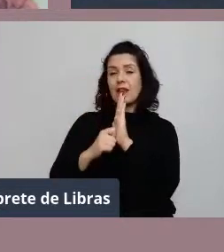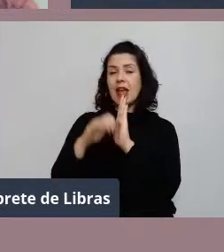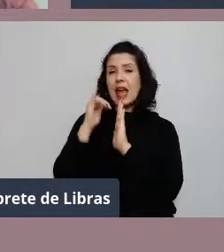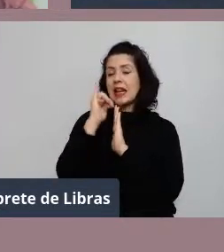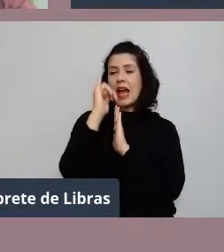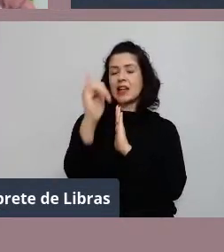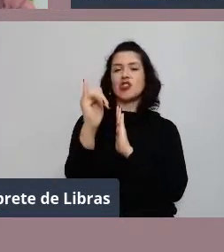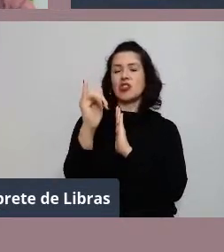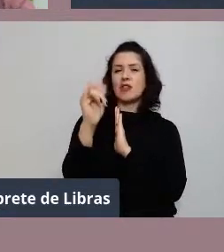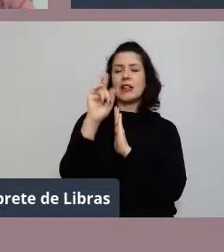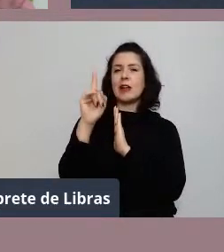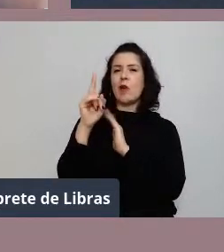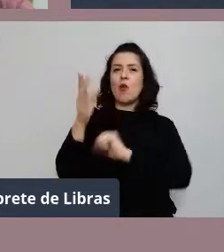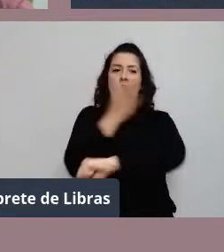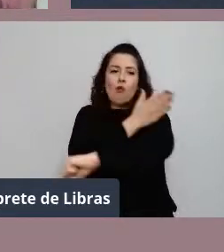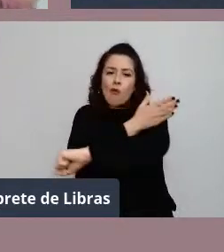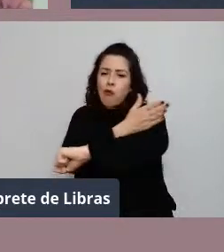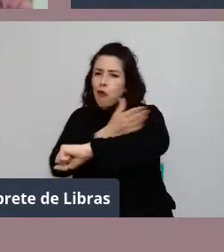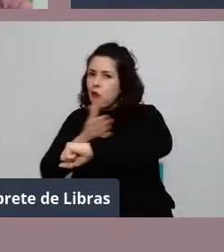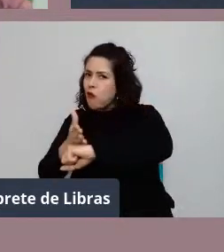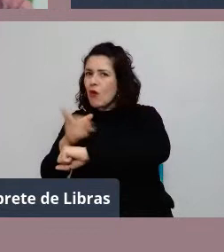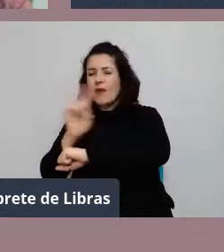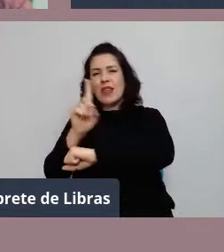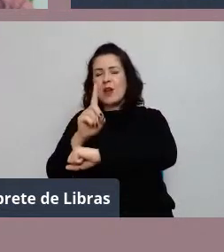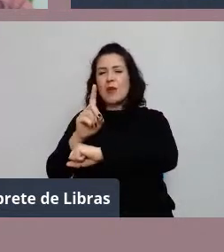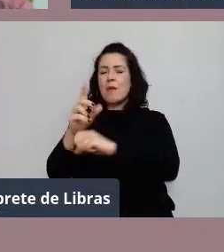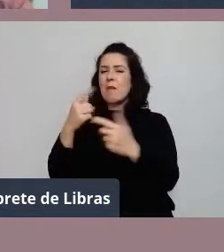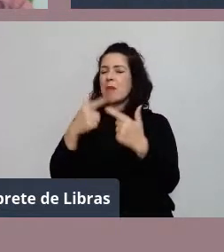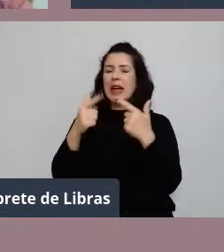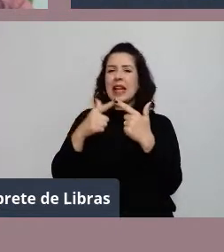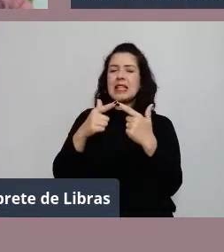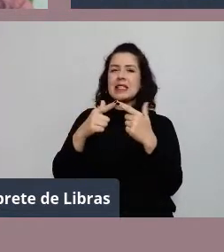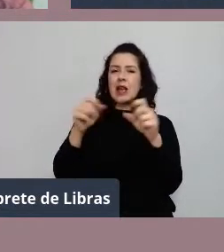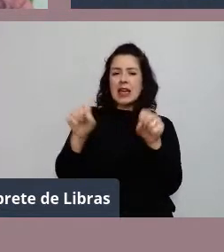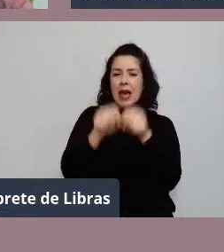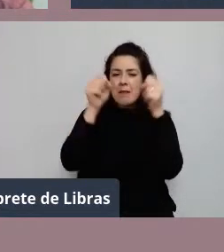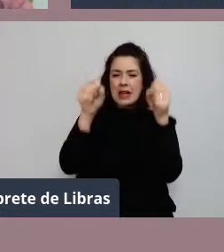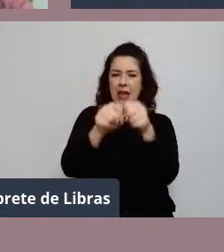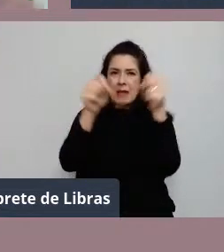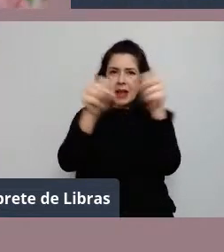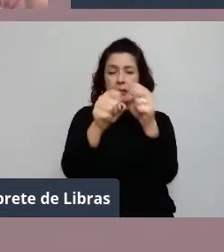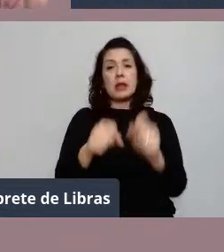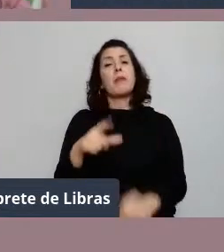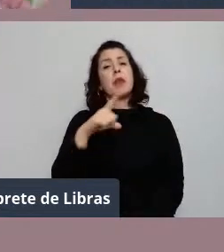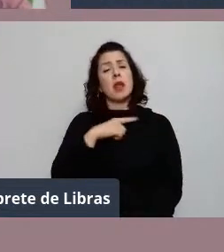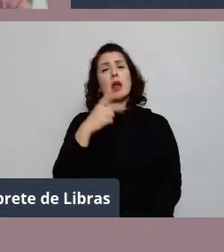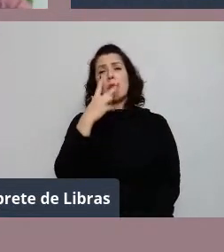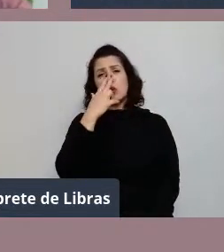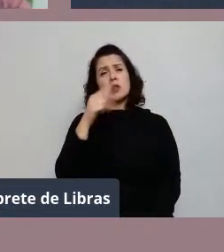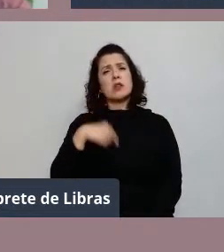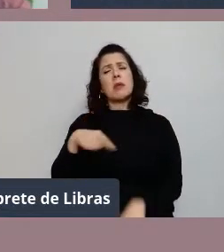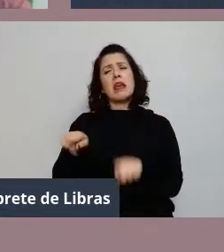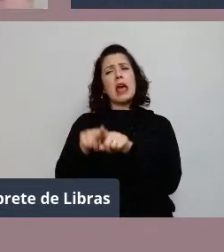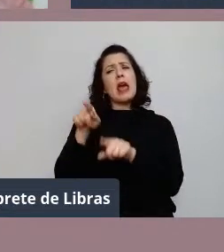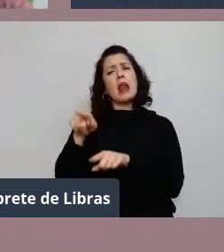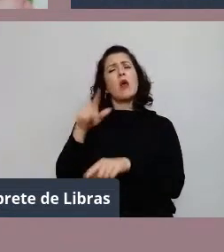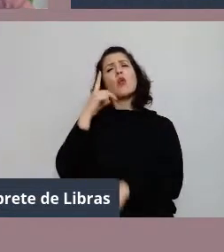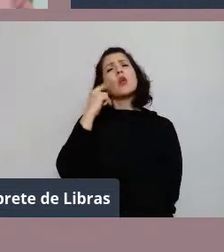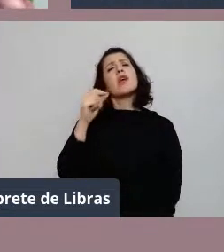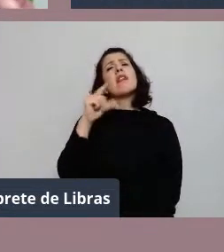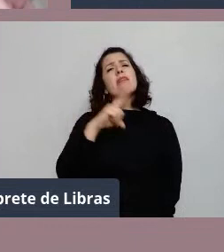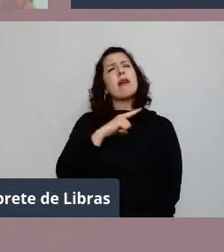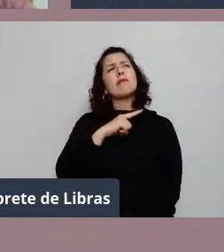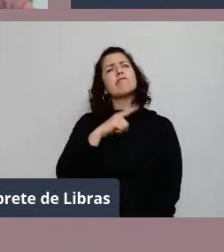e por isso também que Clarice, às vezes, é tida como poeta, né? Pode ser assim, a poeta, ela tem as frases, né,